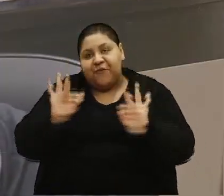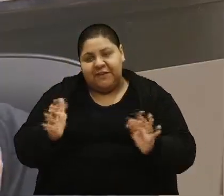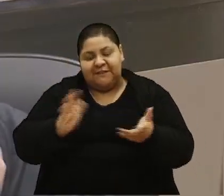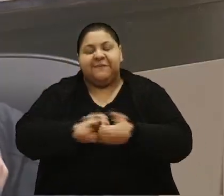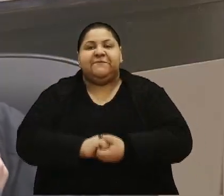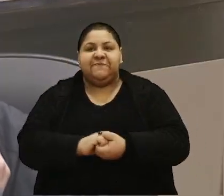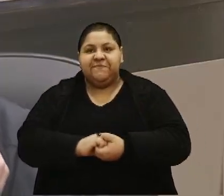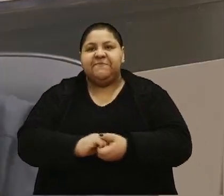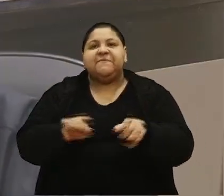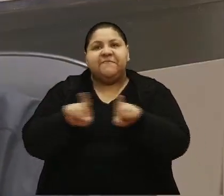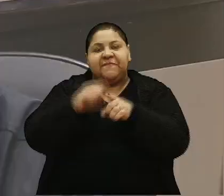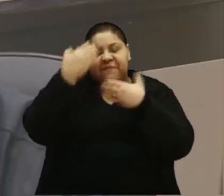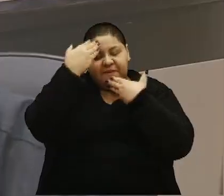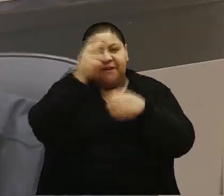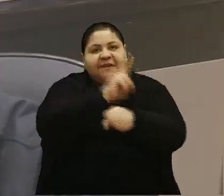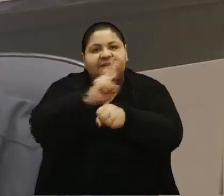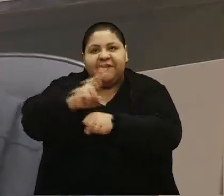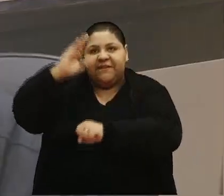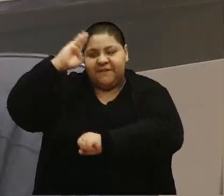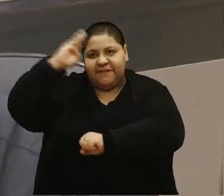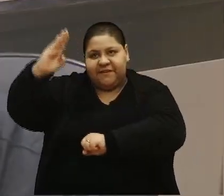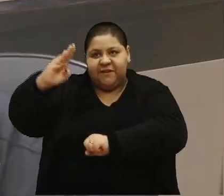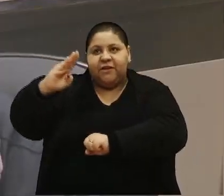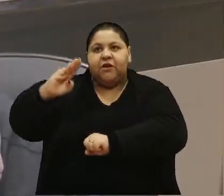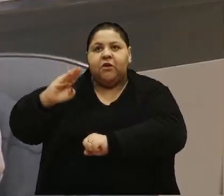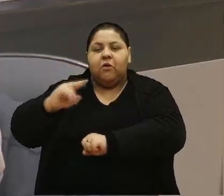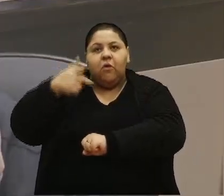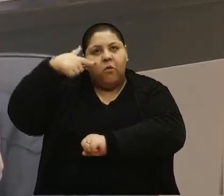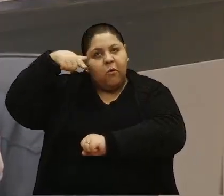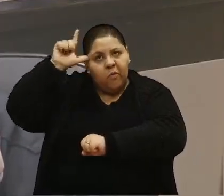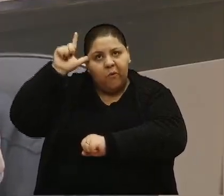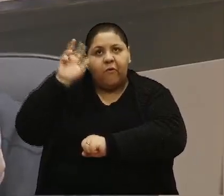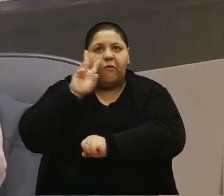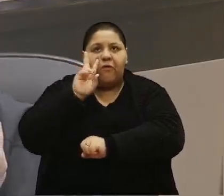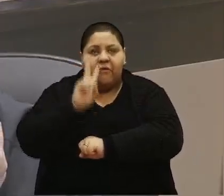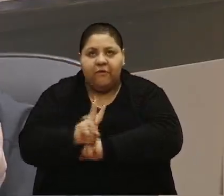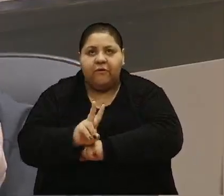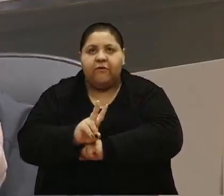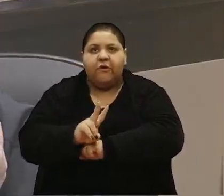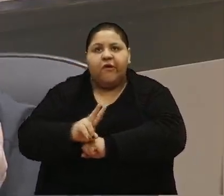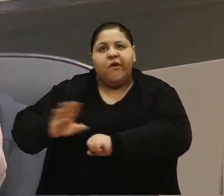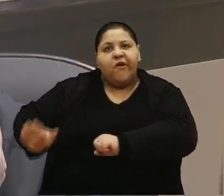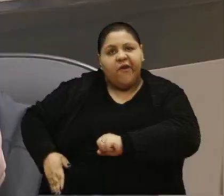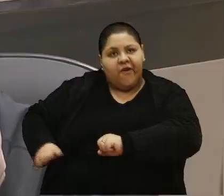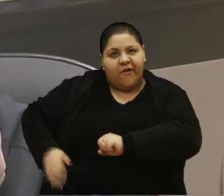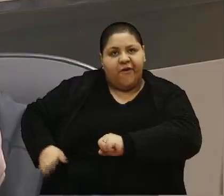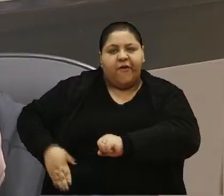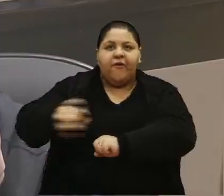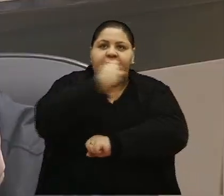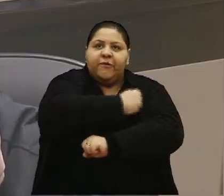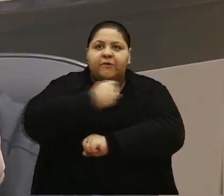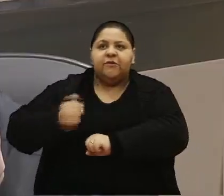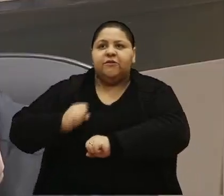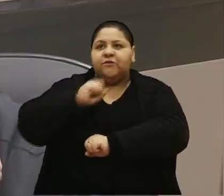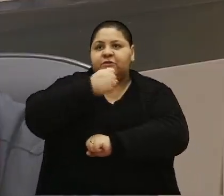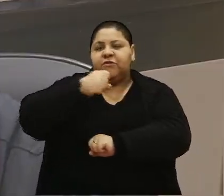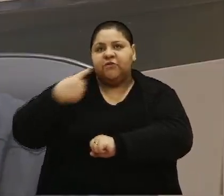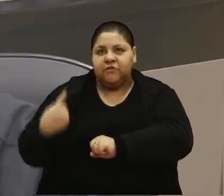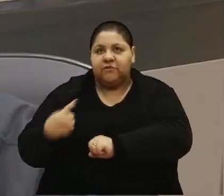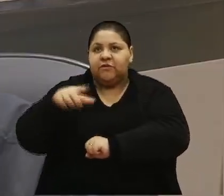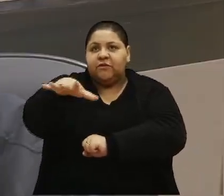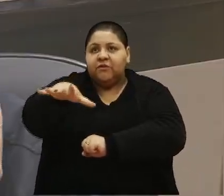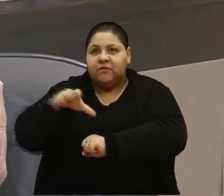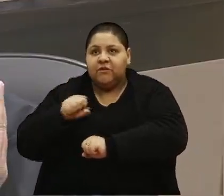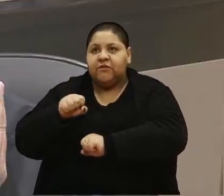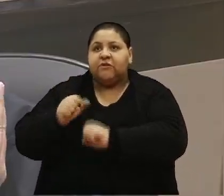agradecer a nossa Guarda Municipal, né, Bortola? Ontem capturou o vagabundo de número 81 aí no patrulhamento ostensivo, pegou um cara que